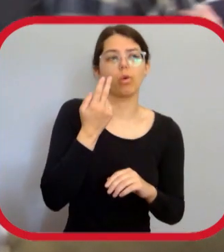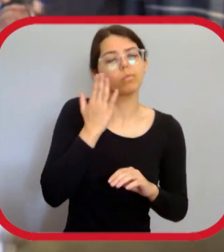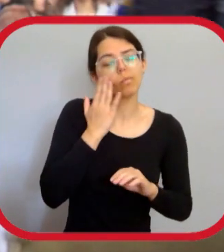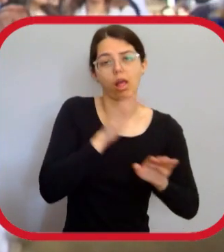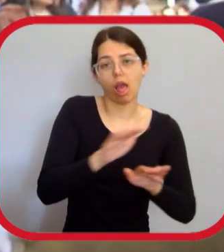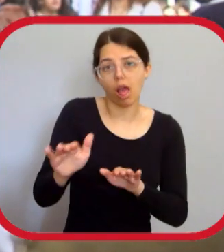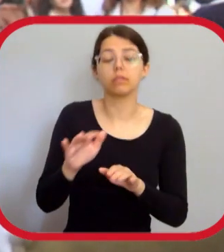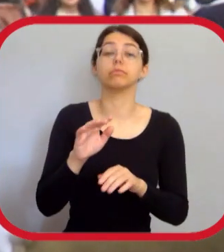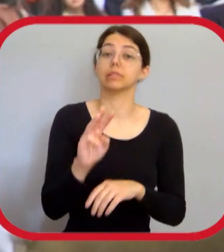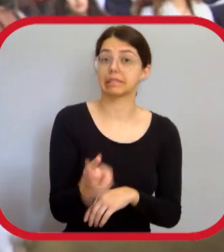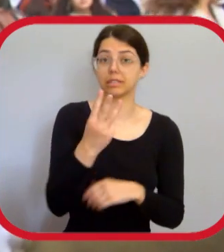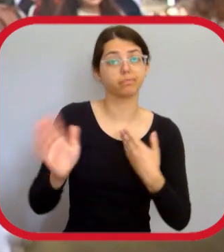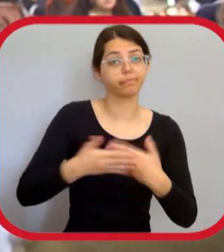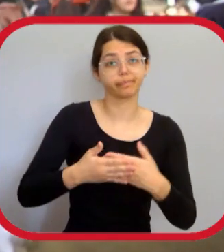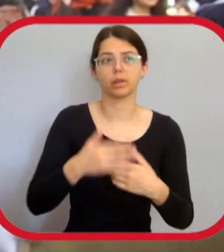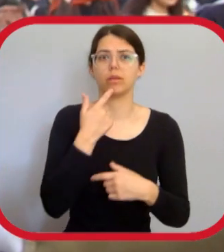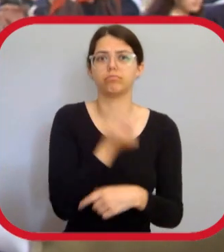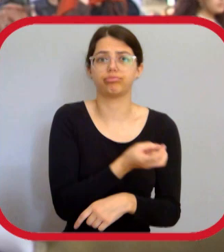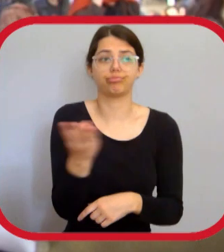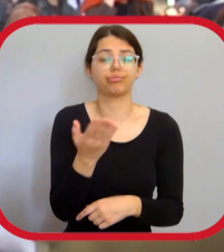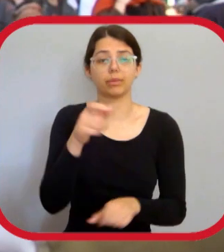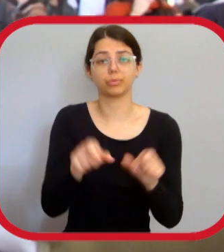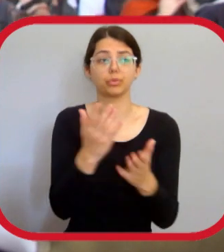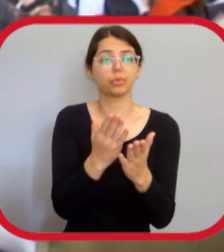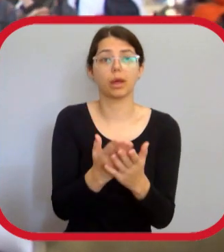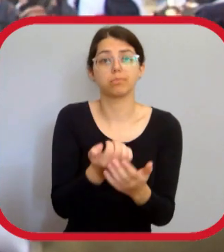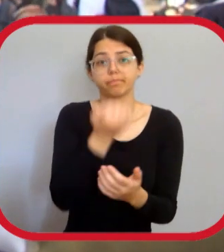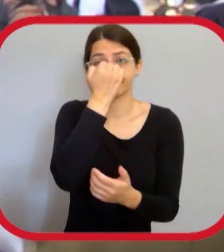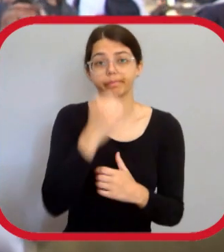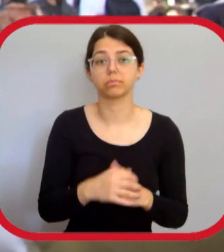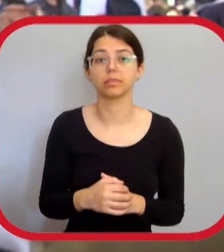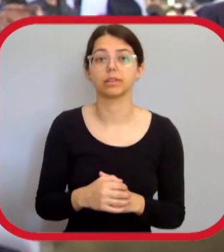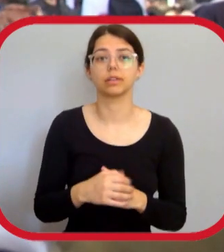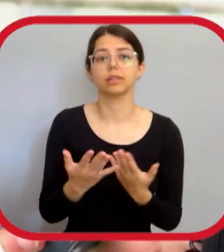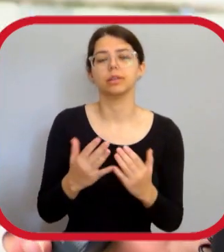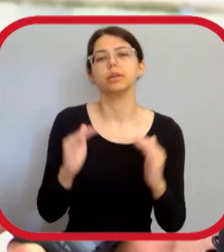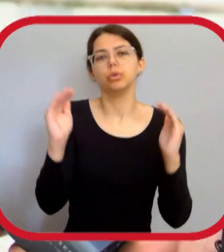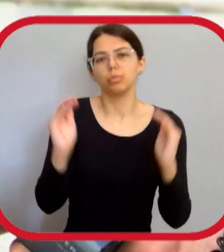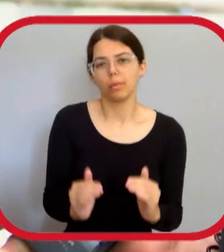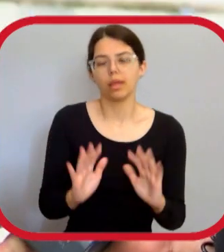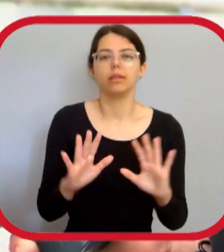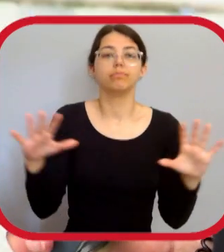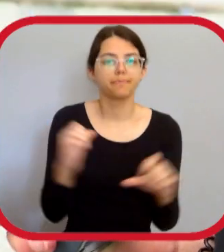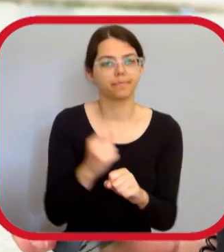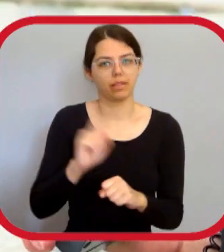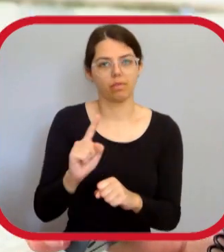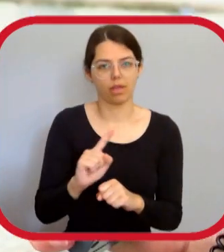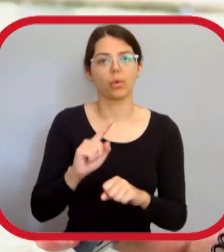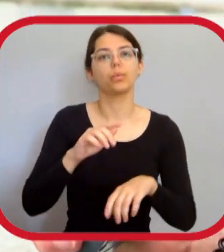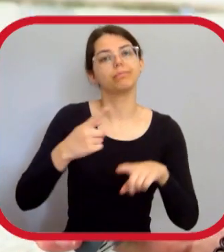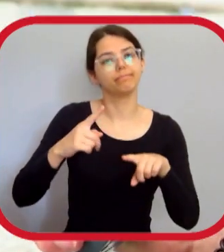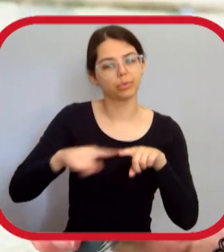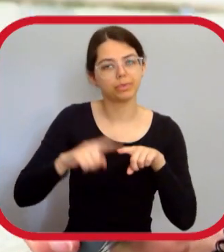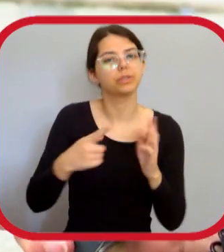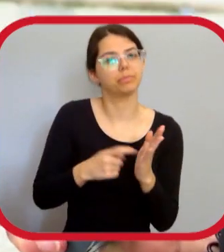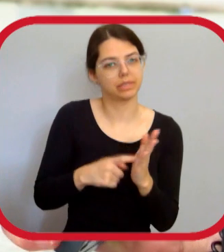estão fechadas, o que representam muitas camas para muitos estudantes que não as conseguem ocupar. Eu diria reduzidas, não eliminadas,